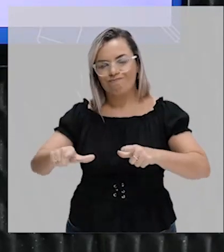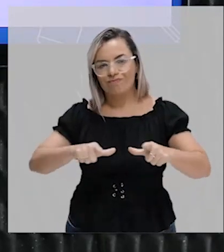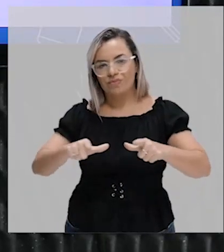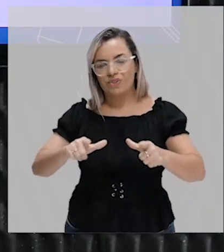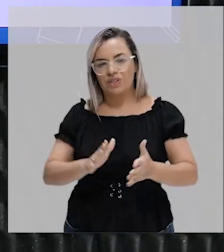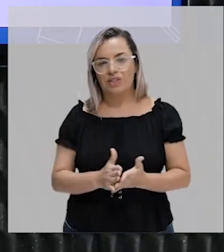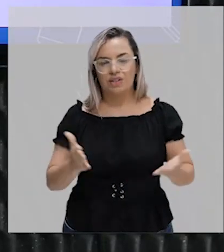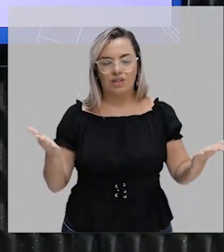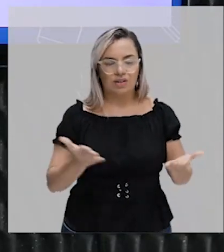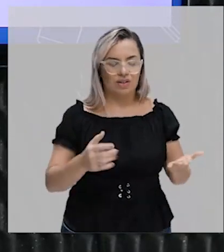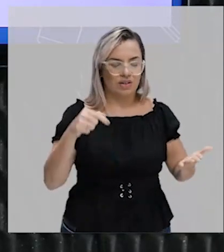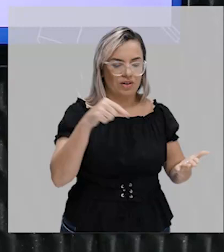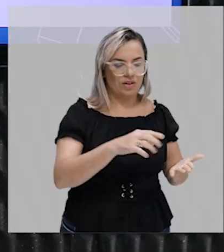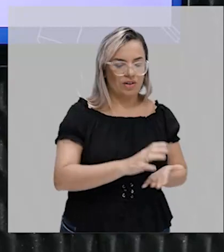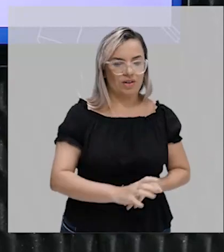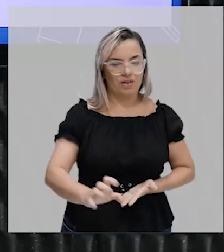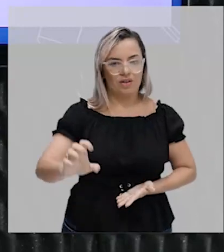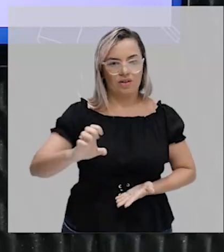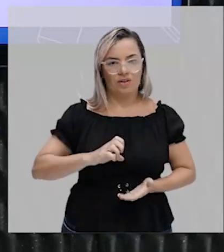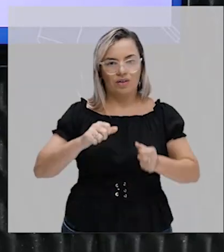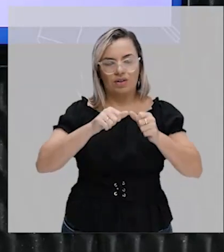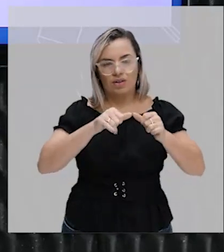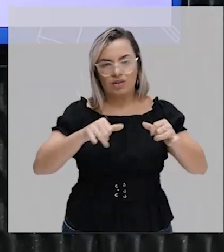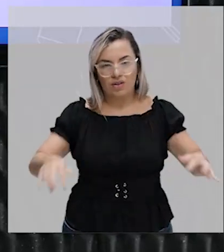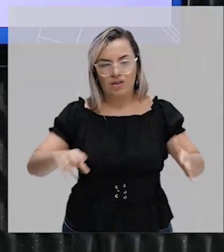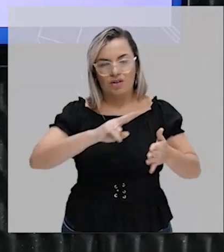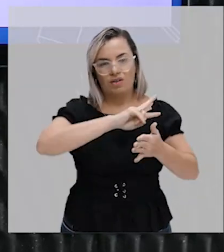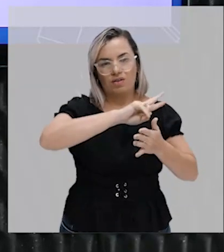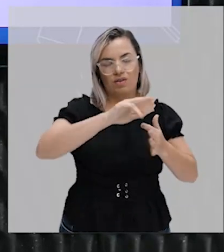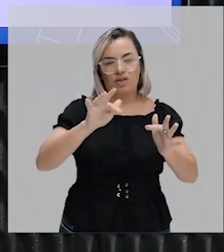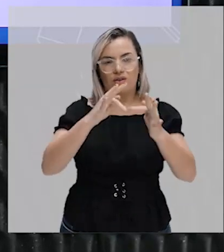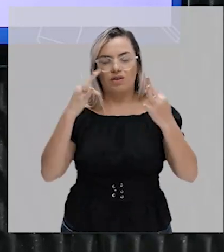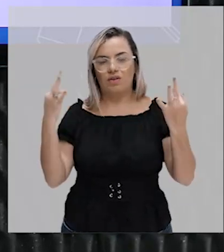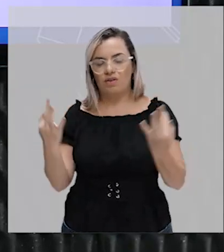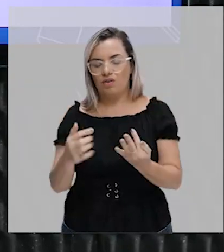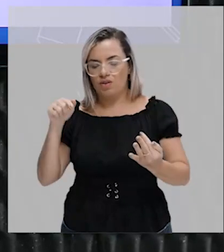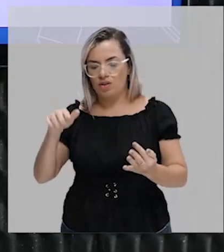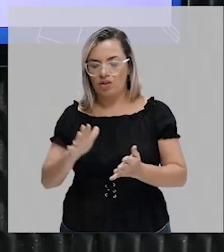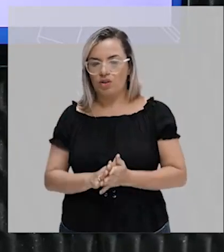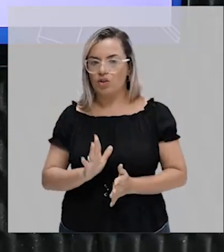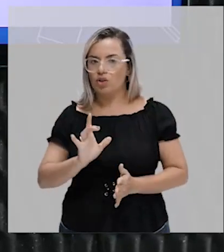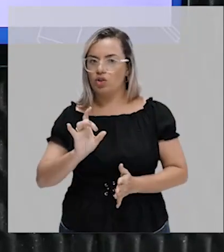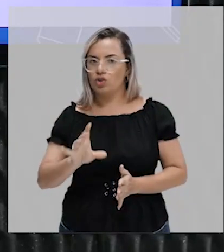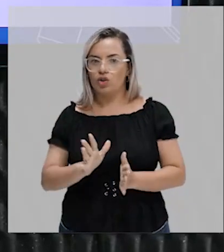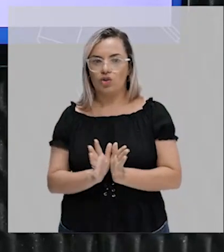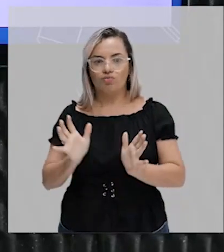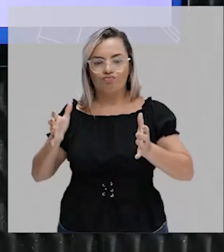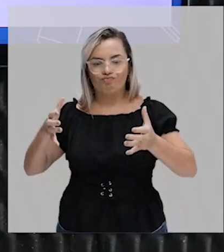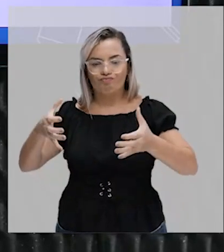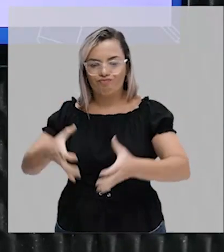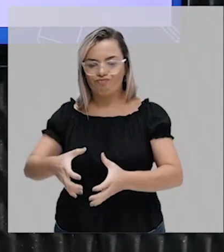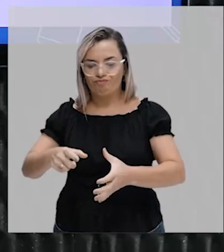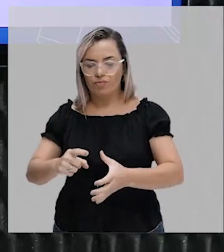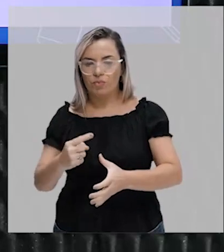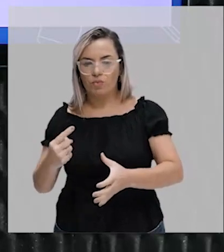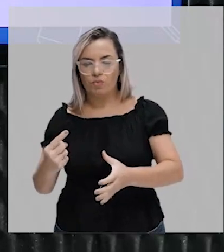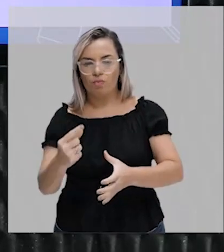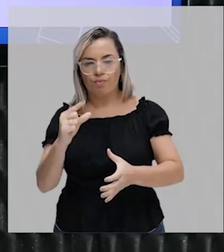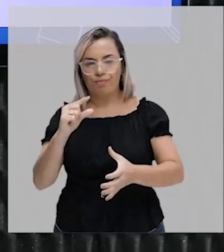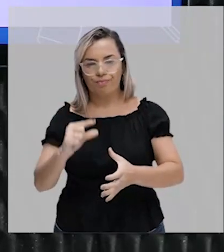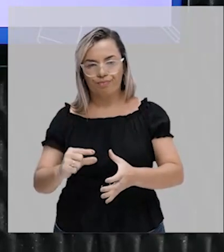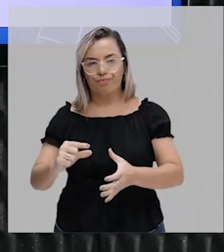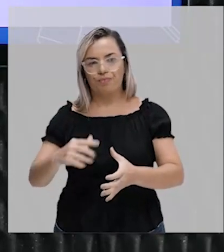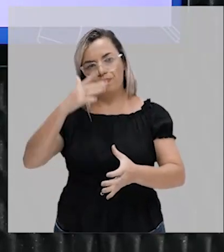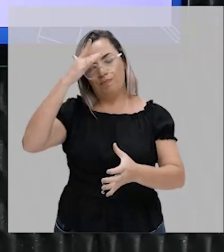era produzida, que deveria ser distribuída ali entre várias famílias, agora fica concentrada na mão de poucos. Tá certo? Então nós vamos ter, isso no Brasil